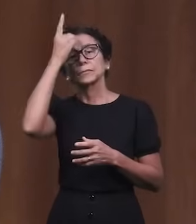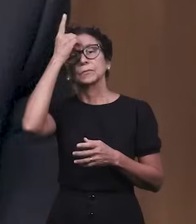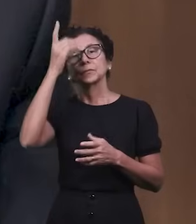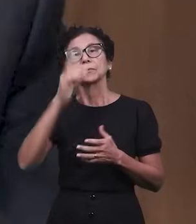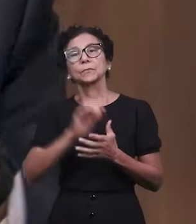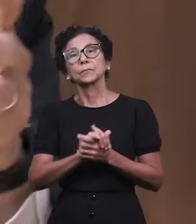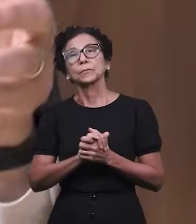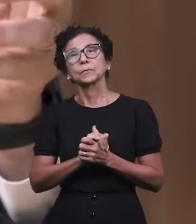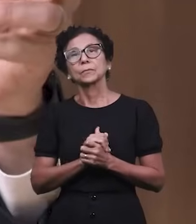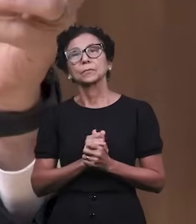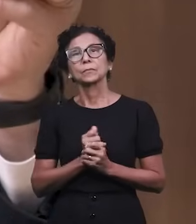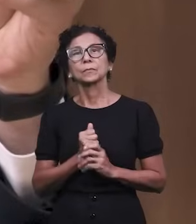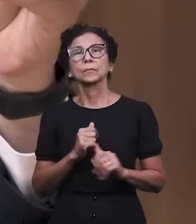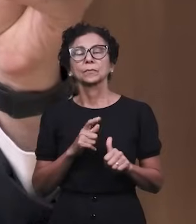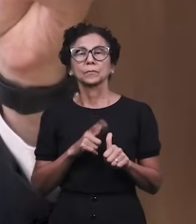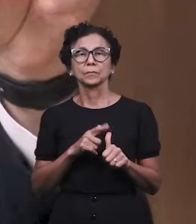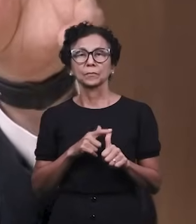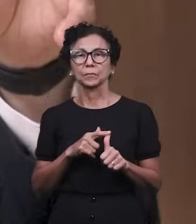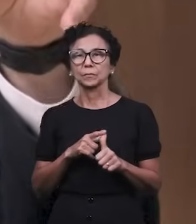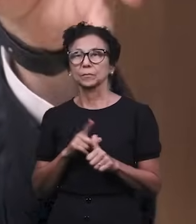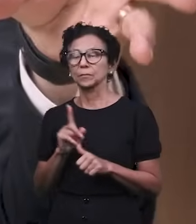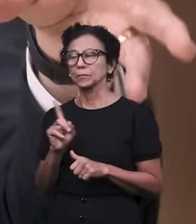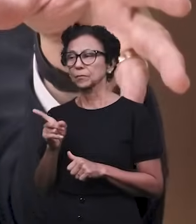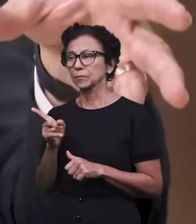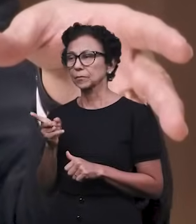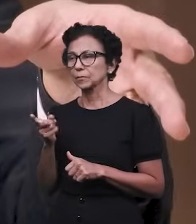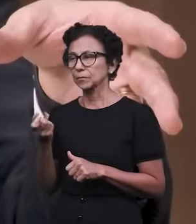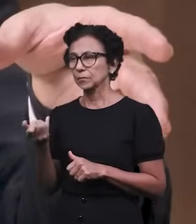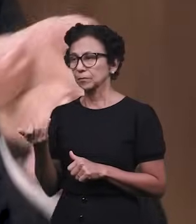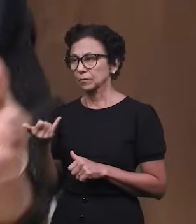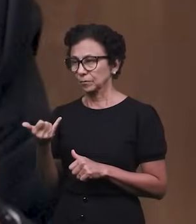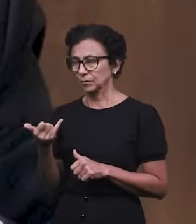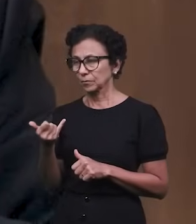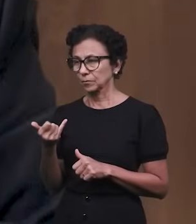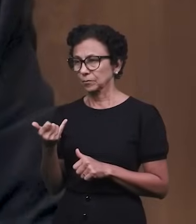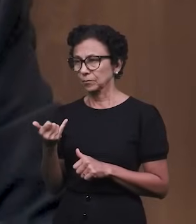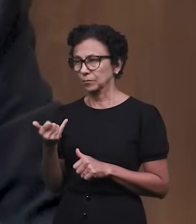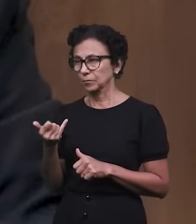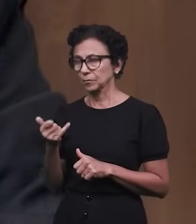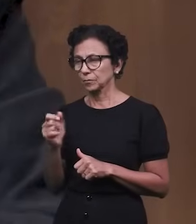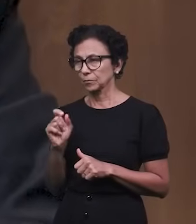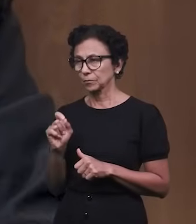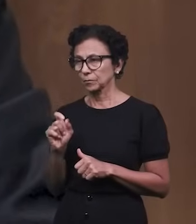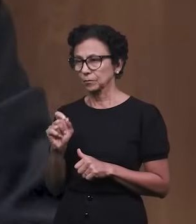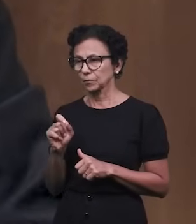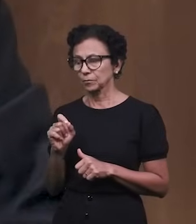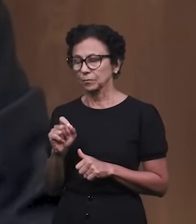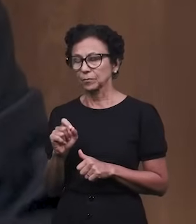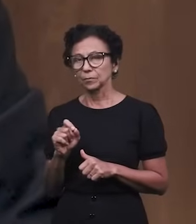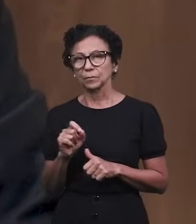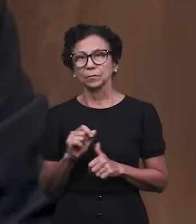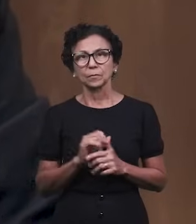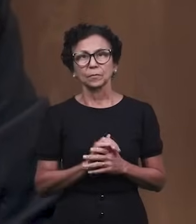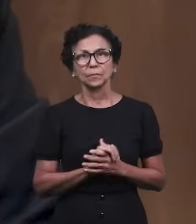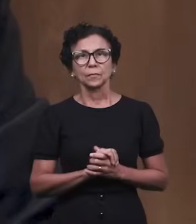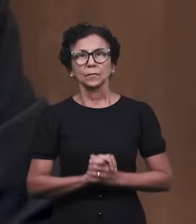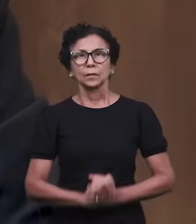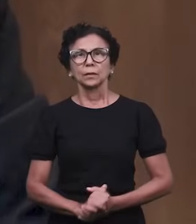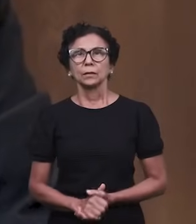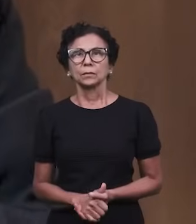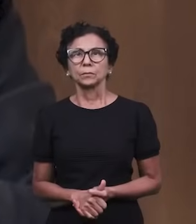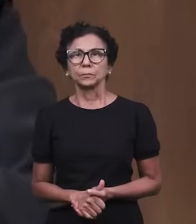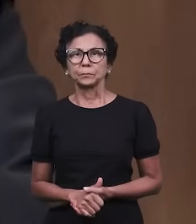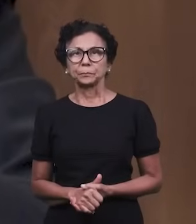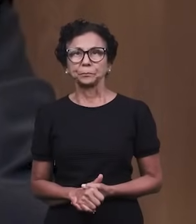Sérgio? Primeiramente, dentro daquilo que você já disse, é mostrar para a